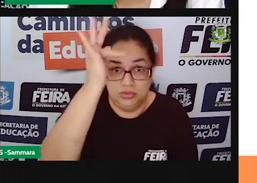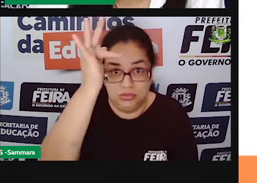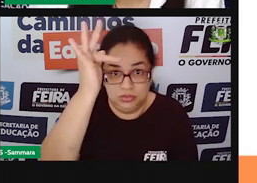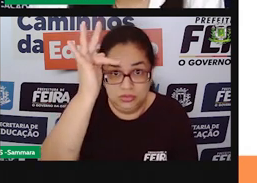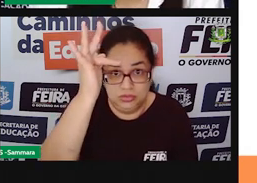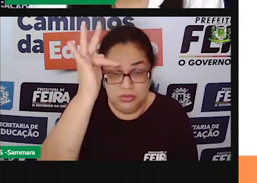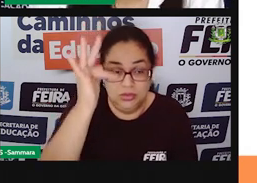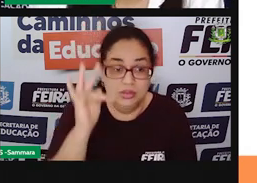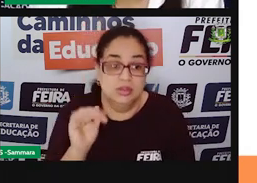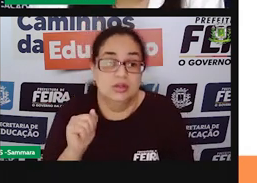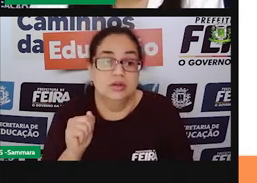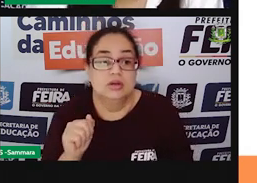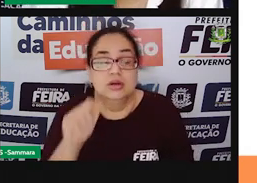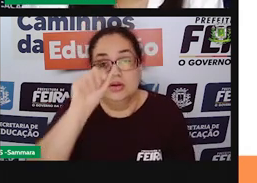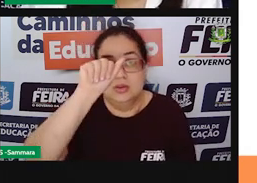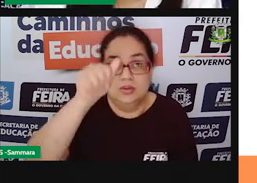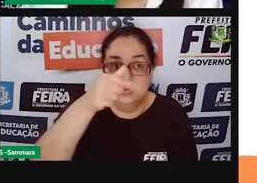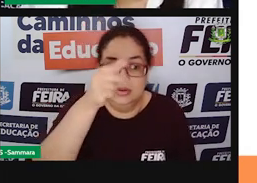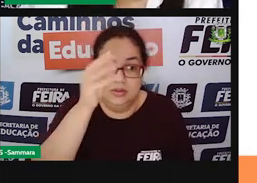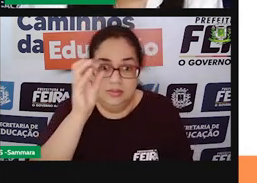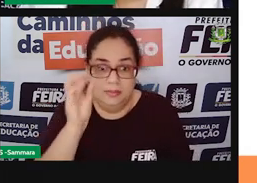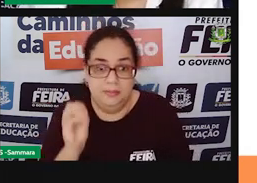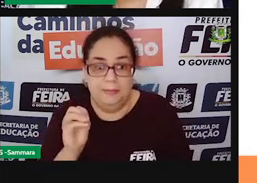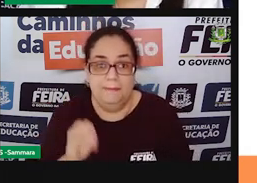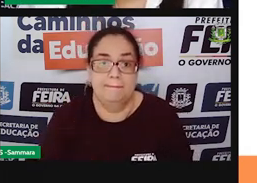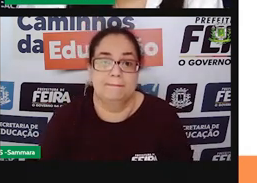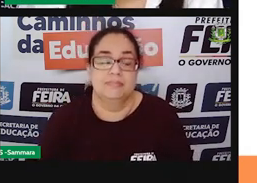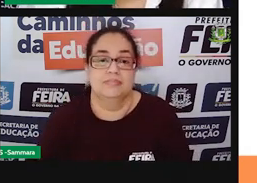esse verbo com an.